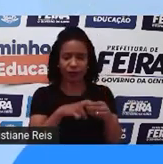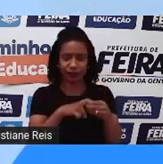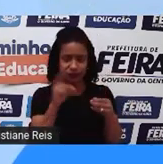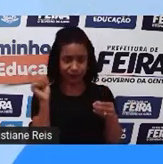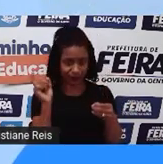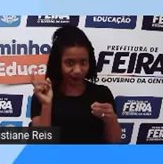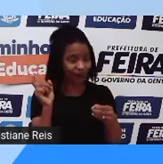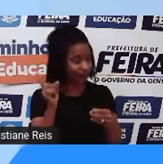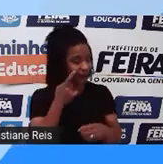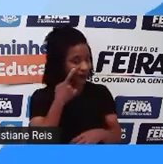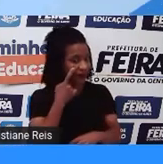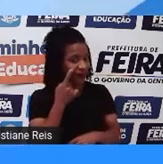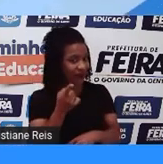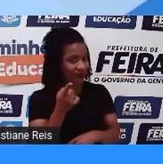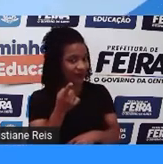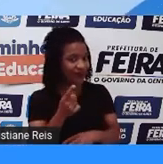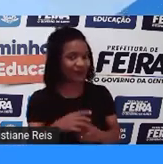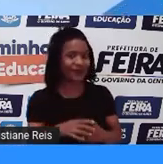fazer a opção por essa?